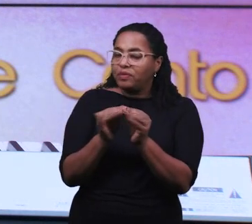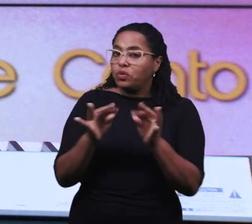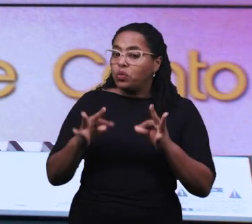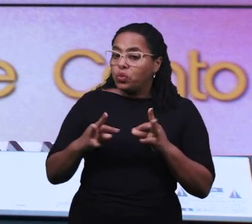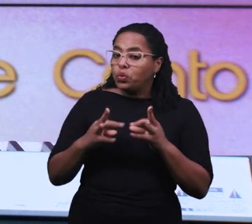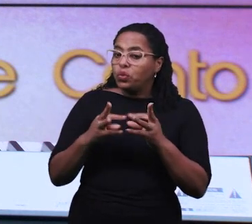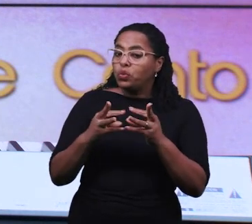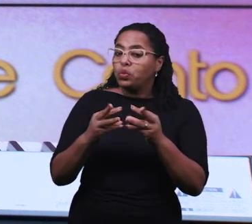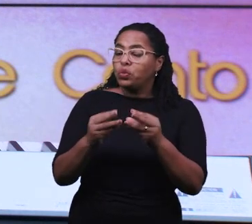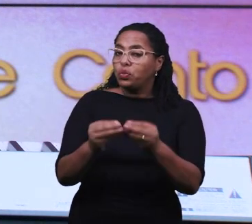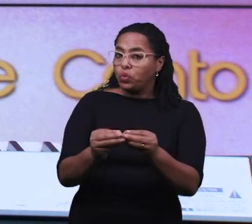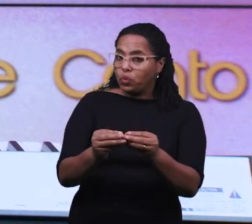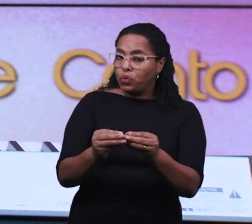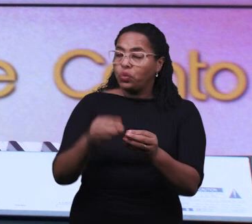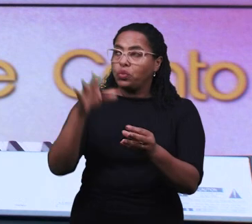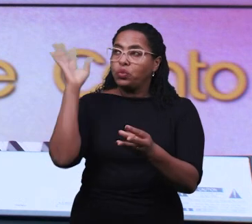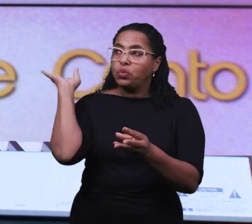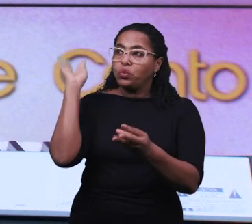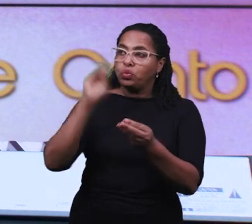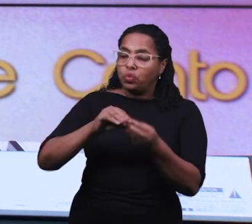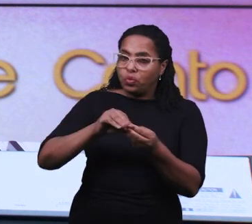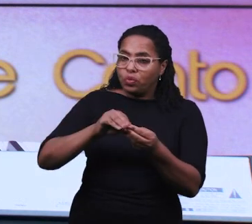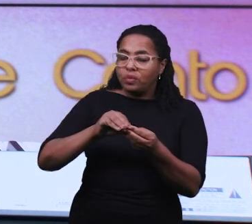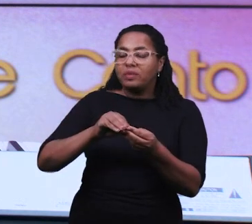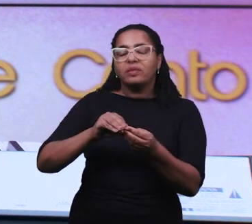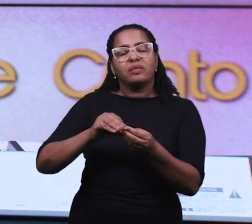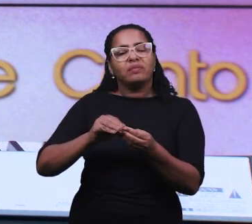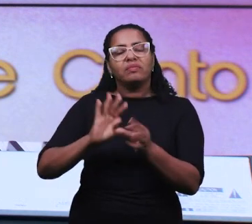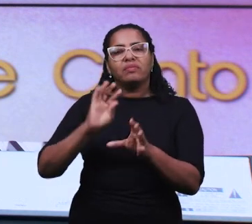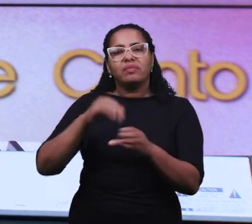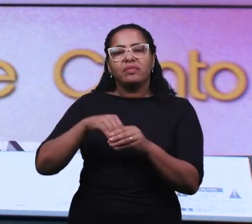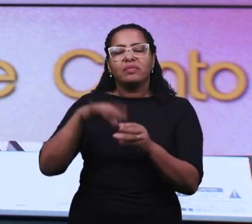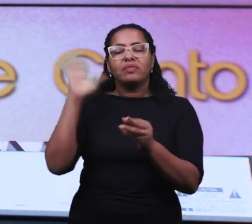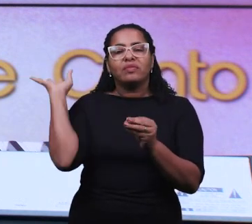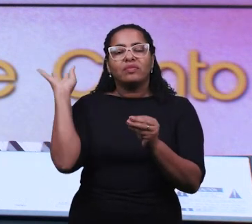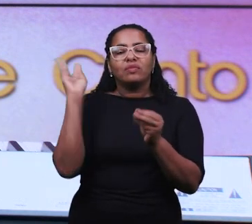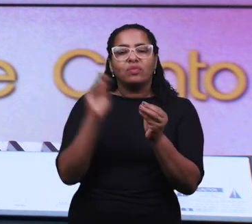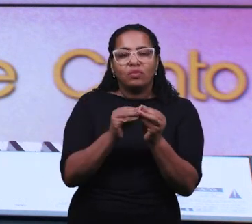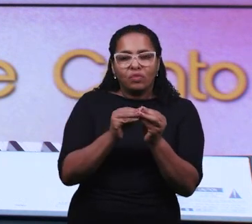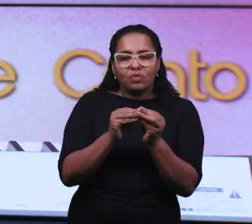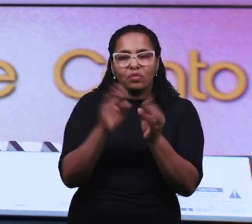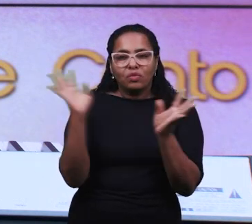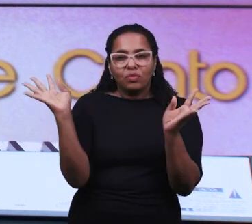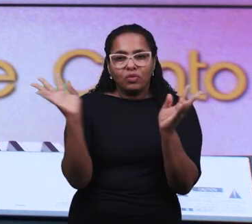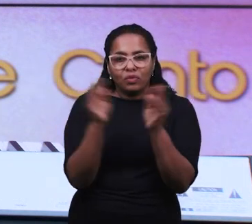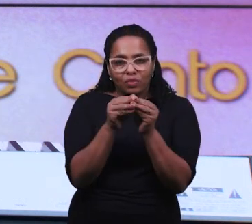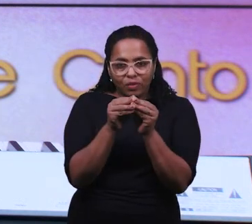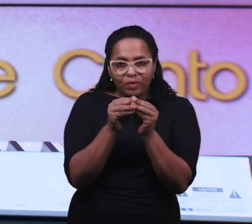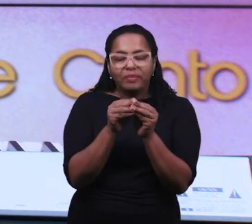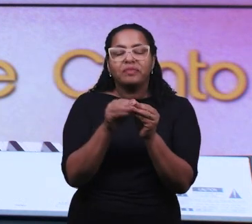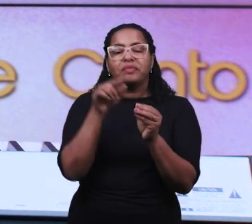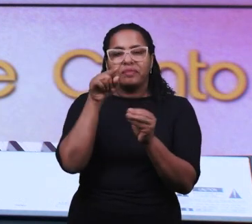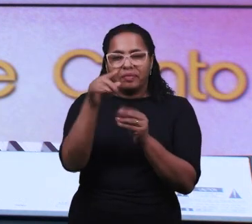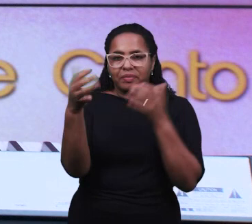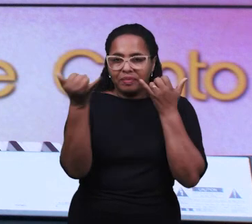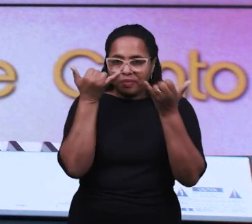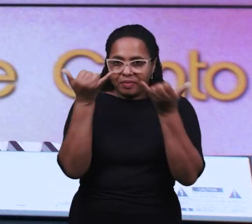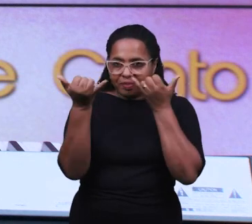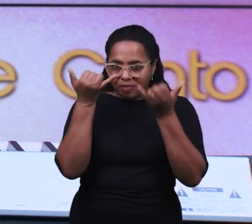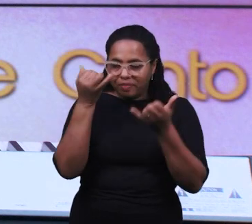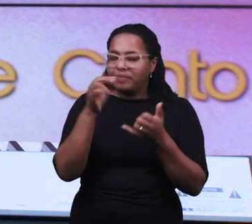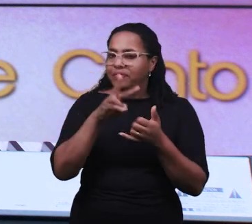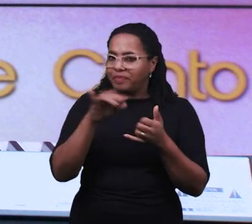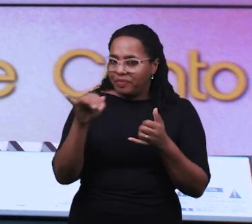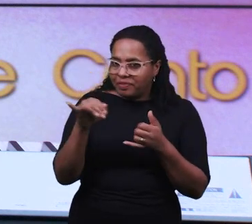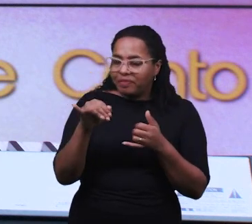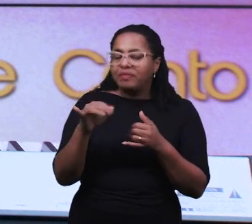seja, tudo que nós vimos nesta aula, por exemplo, estará no resumo, em um resumo que os irmãos terão acesso, e